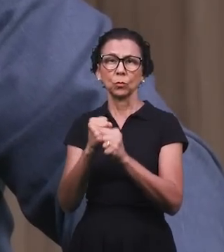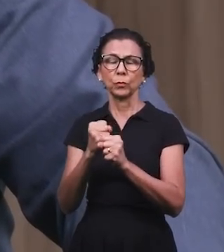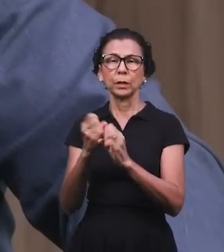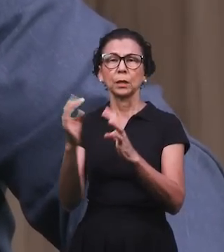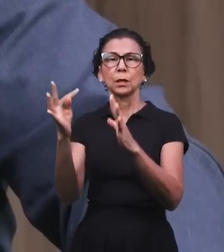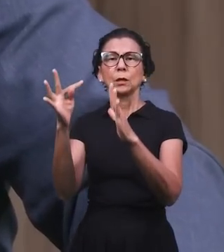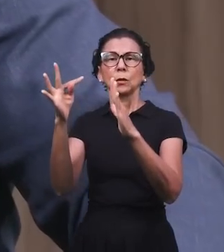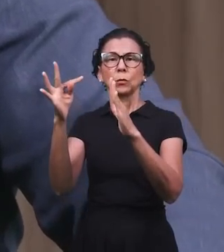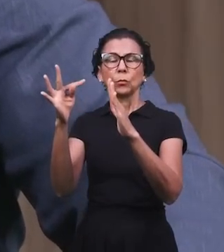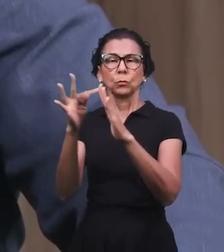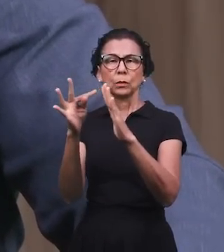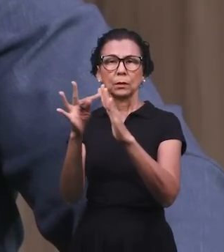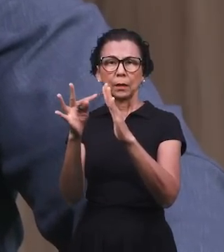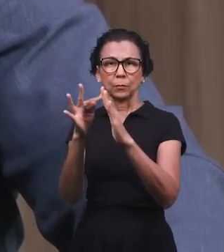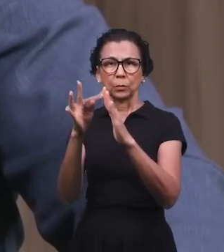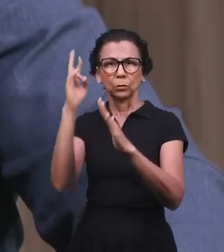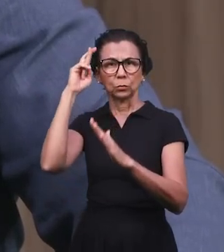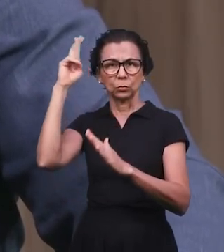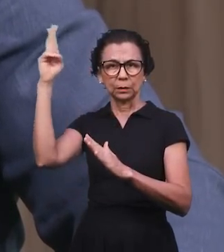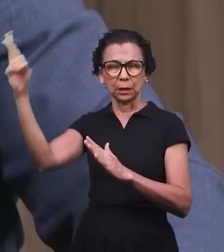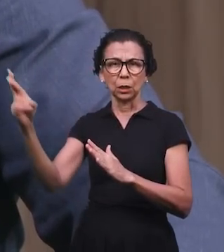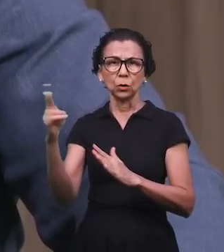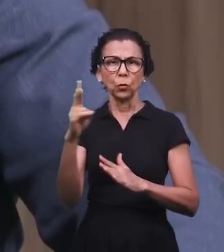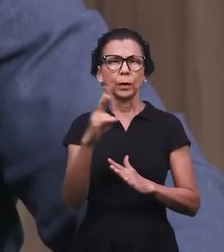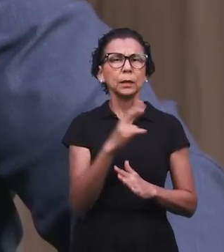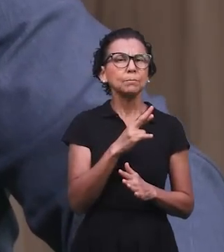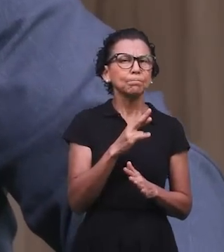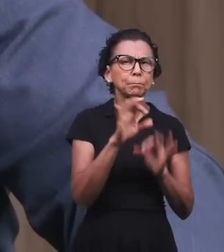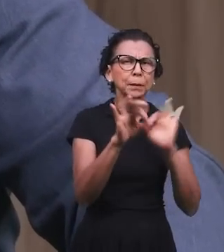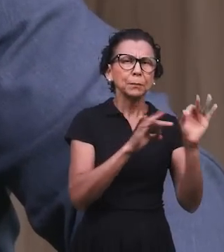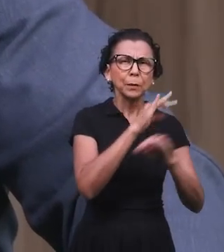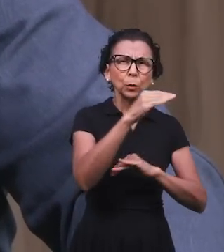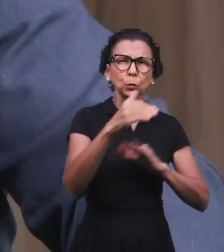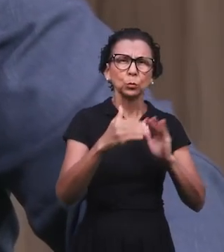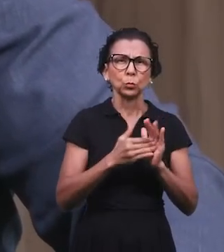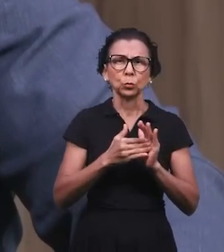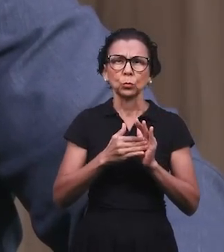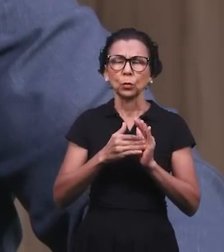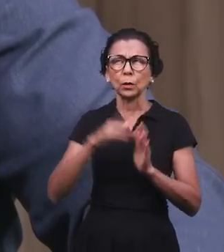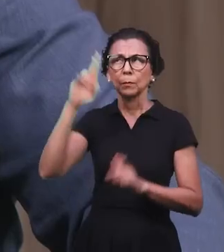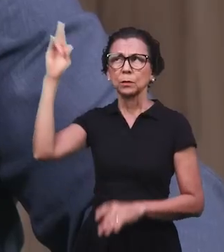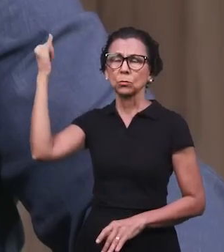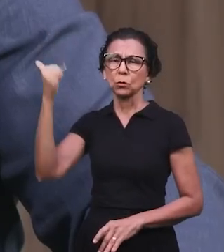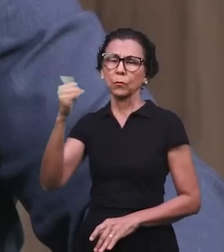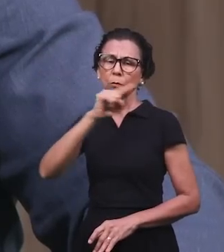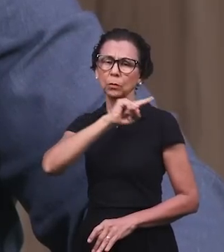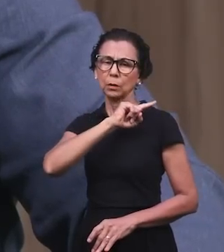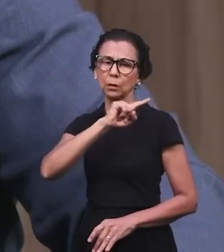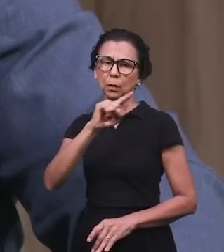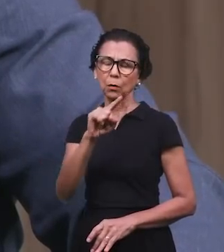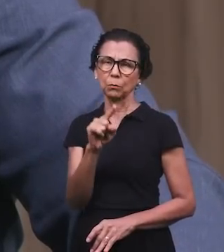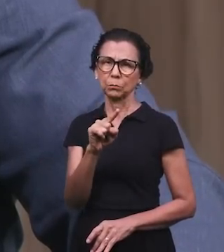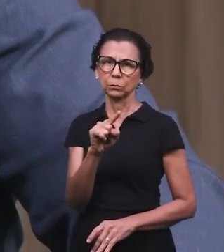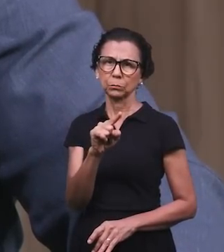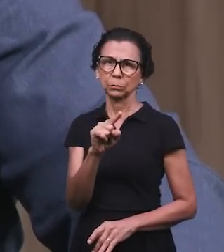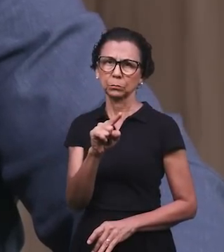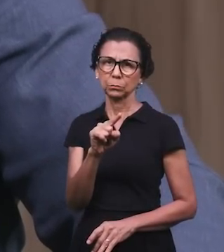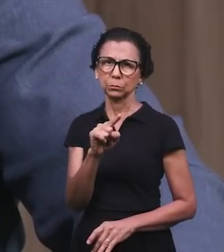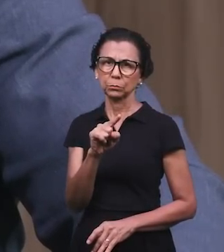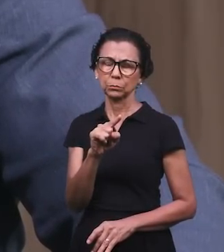templo. Mas isso ficaria a cargo de quem? De Salomão. Então Salomão é tipo do Espírito Santo.